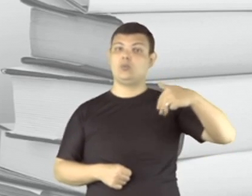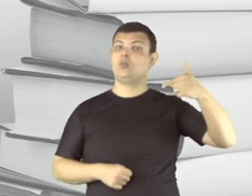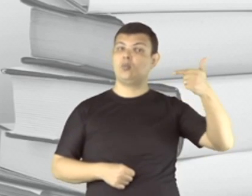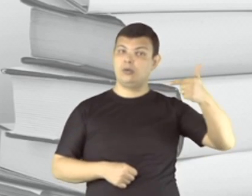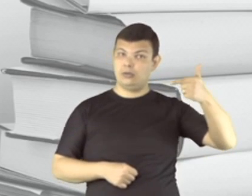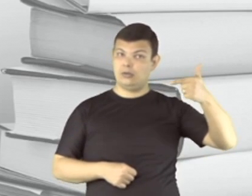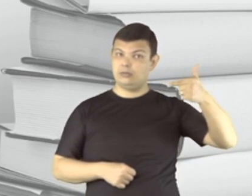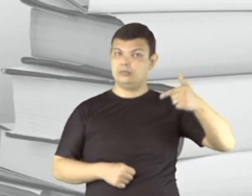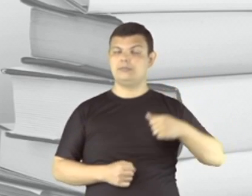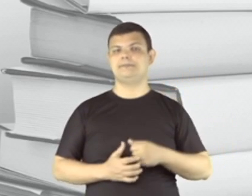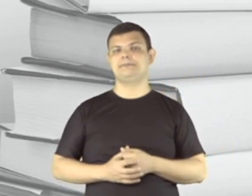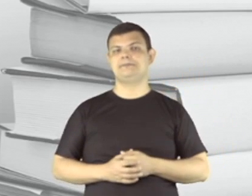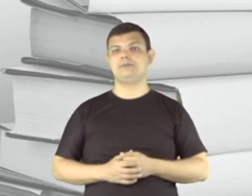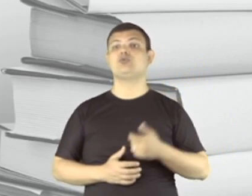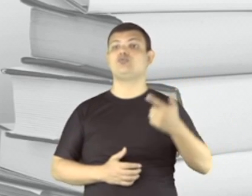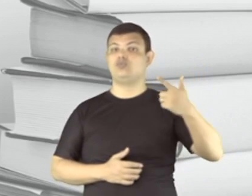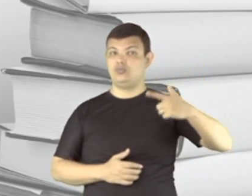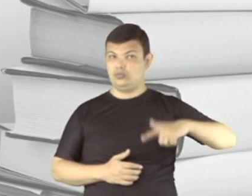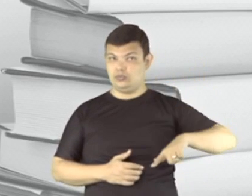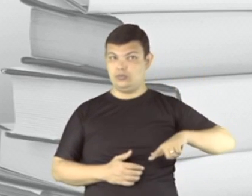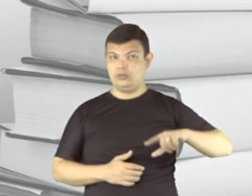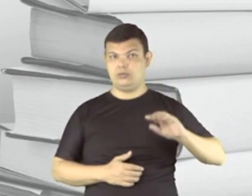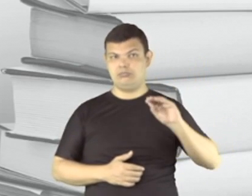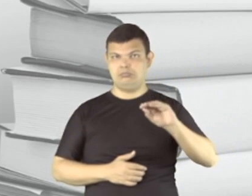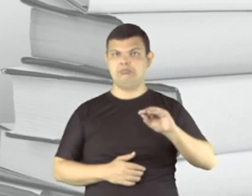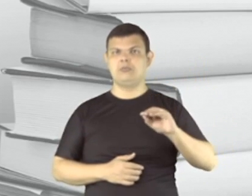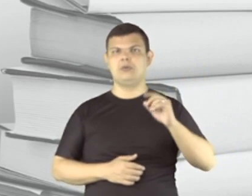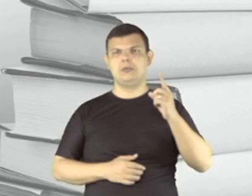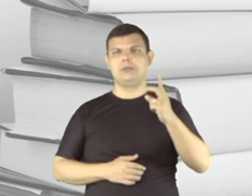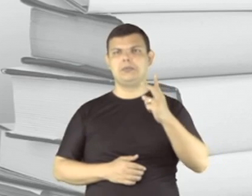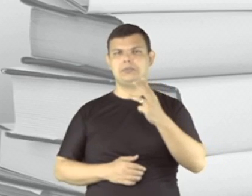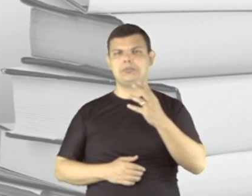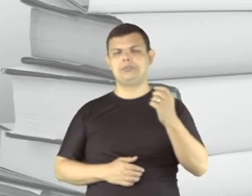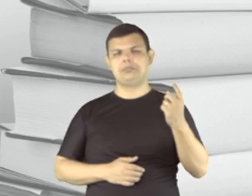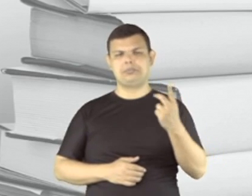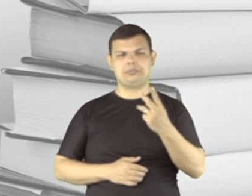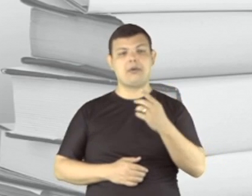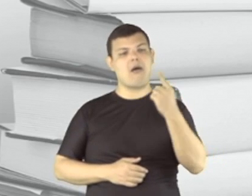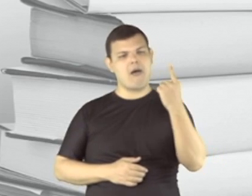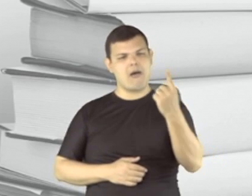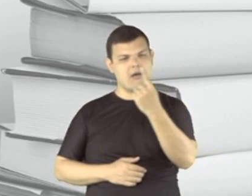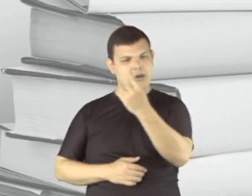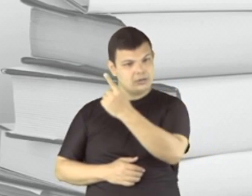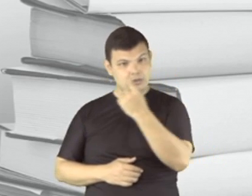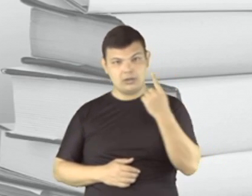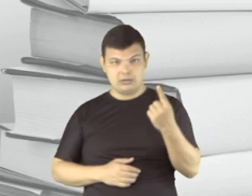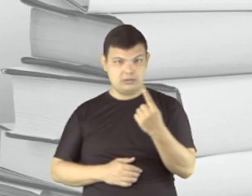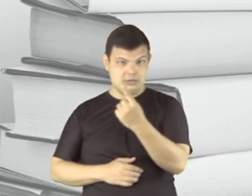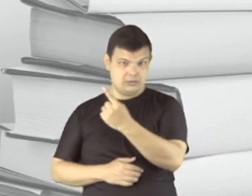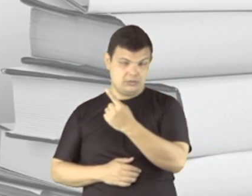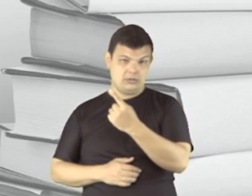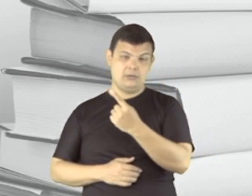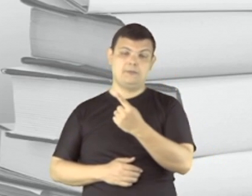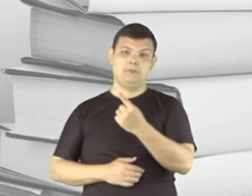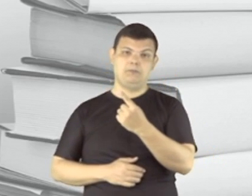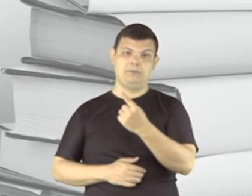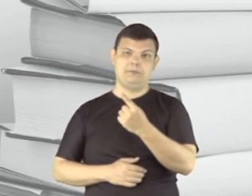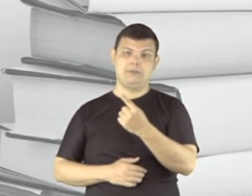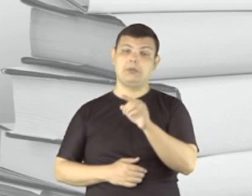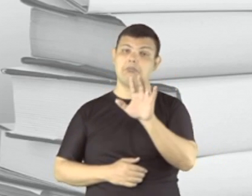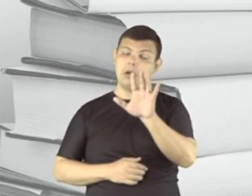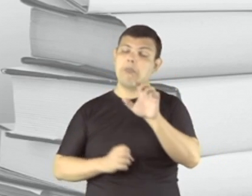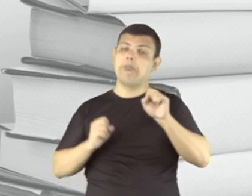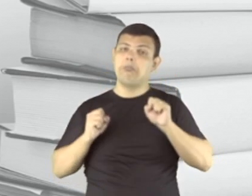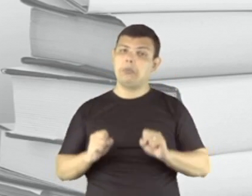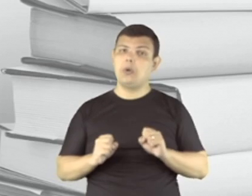metros quadrados. Mais uma vez, eu poderia contar aqui individualmente cada quadradinho, mas